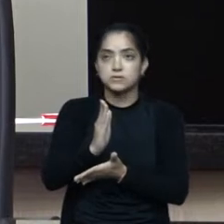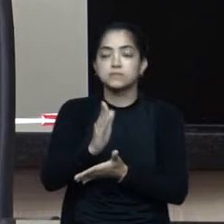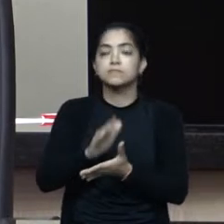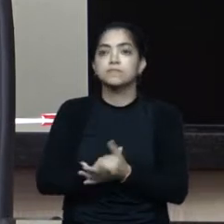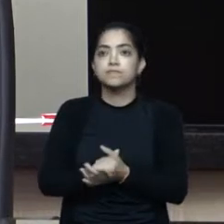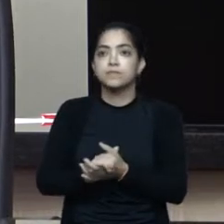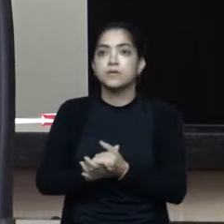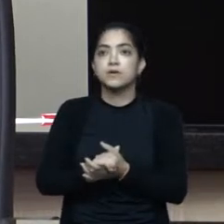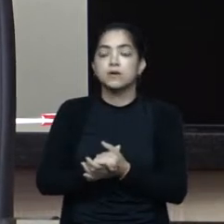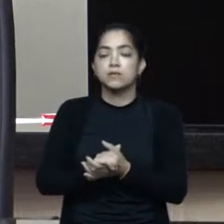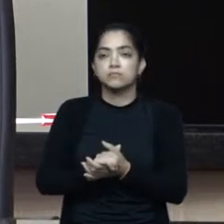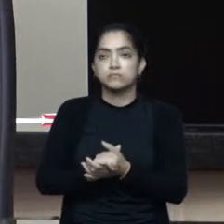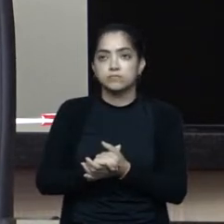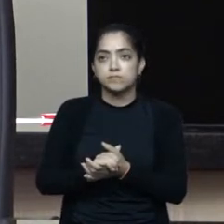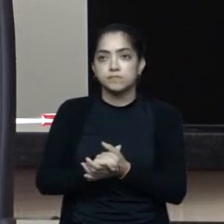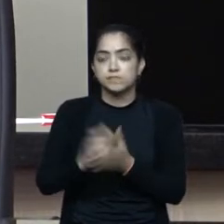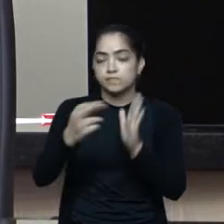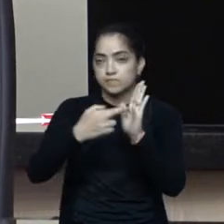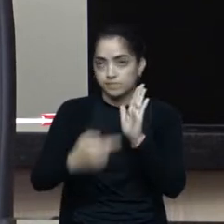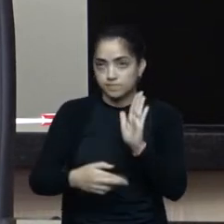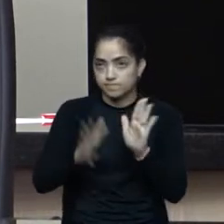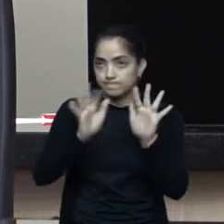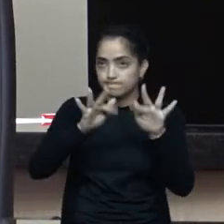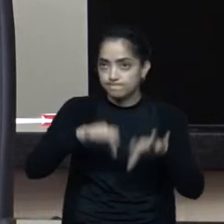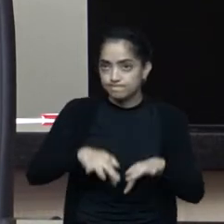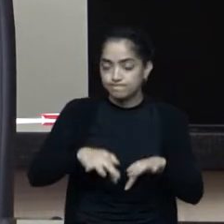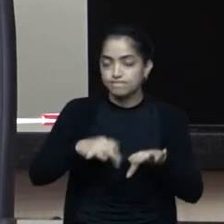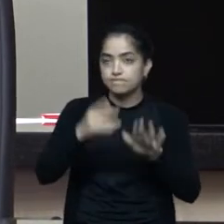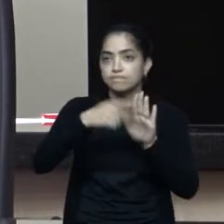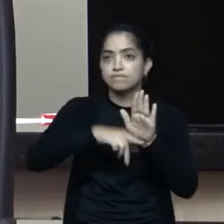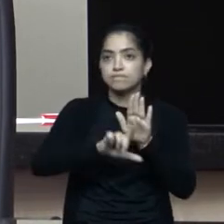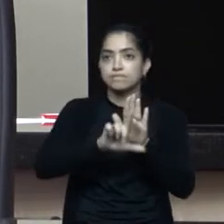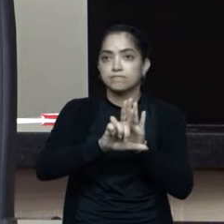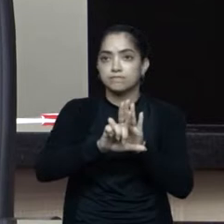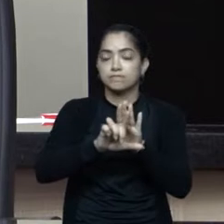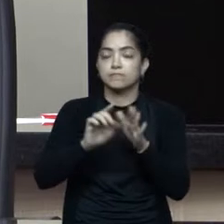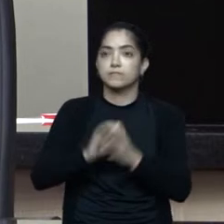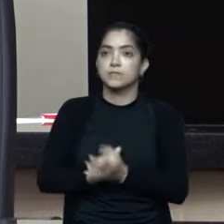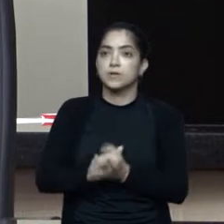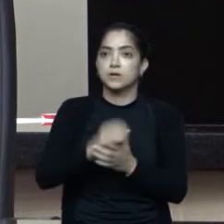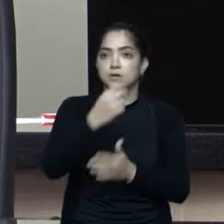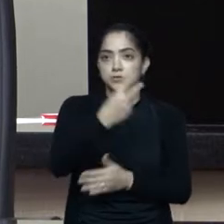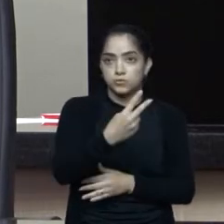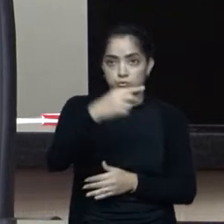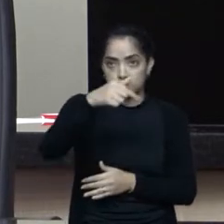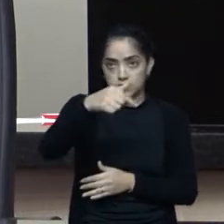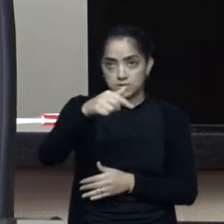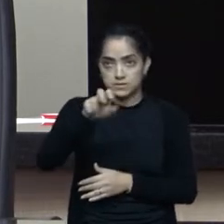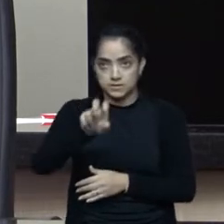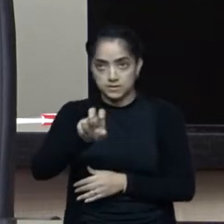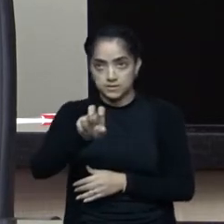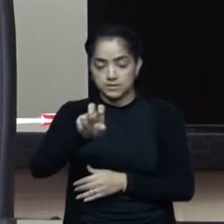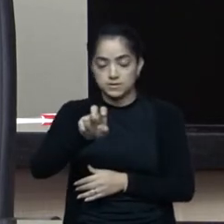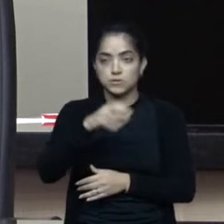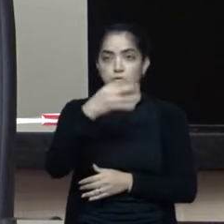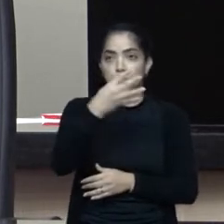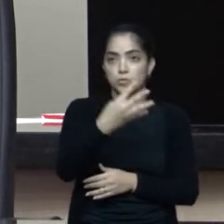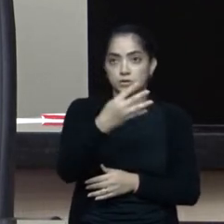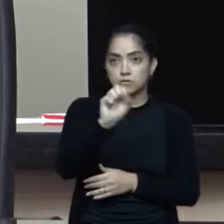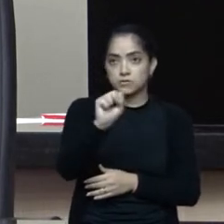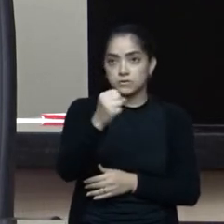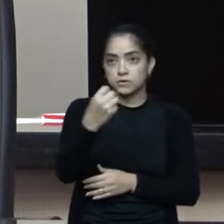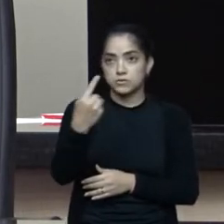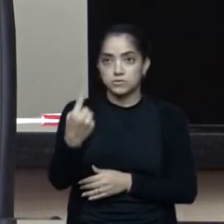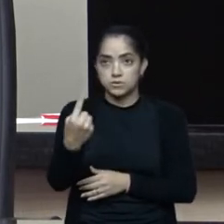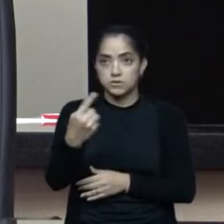as redações finais exaradas aos projetos de lei número 275, 481